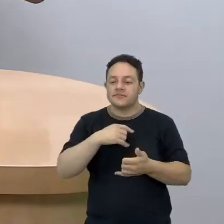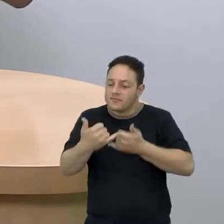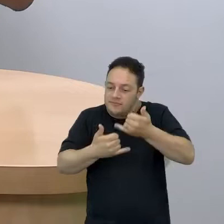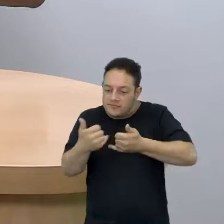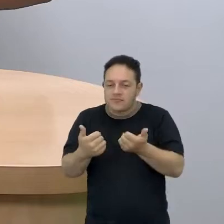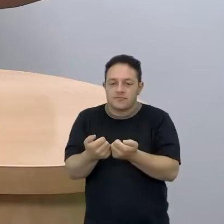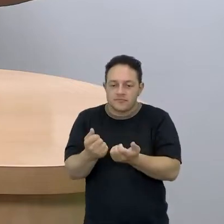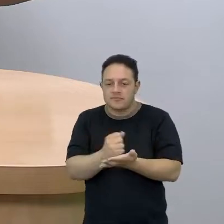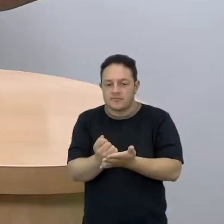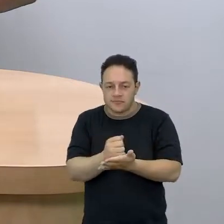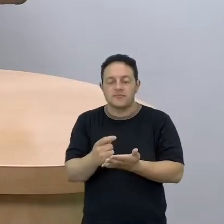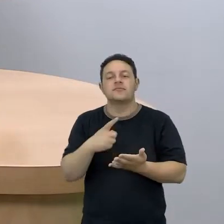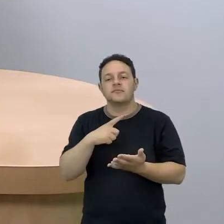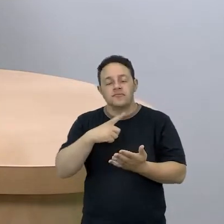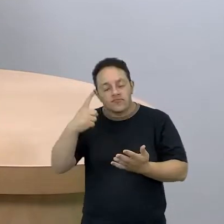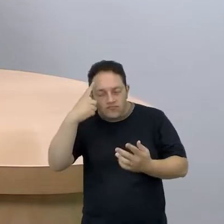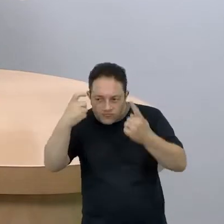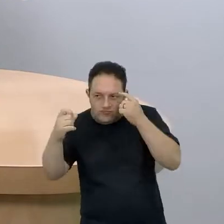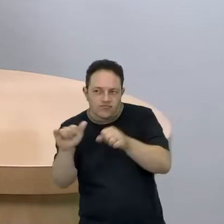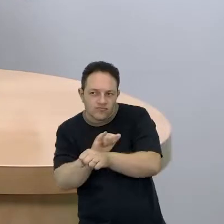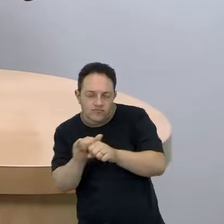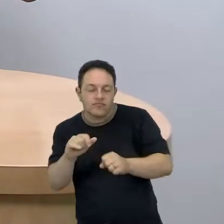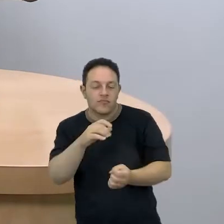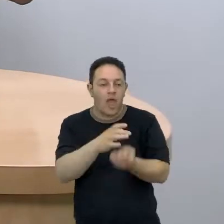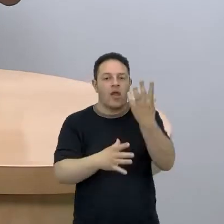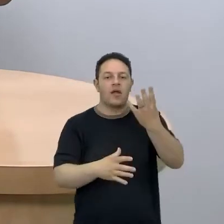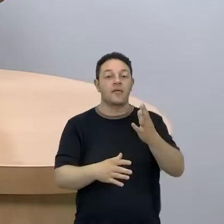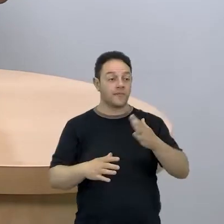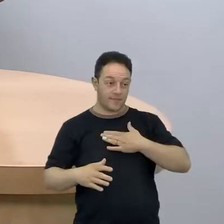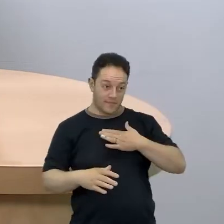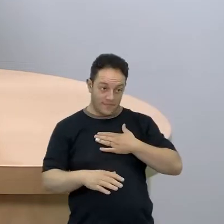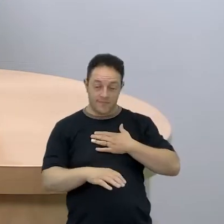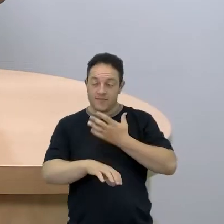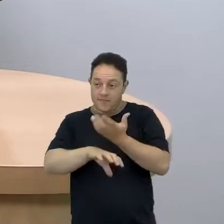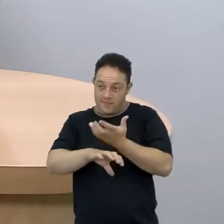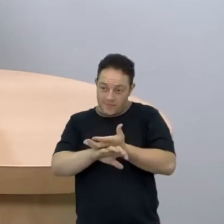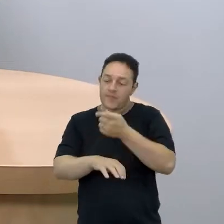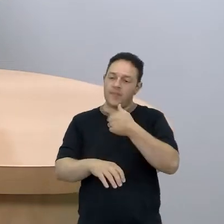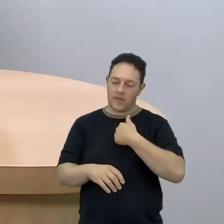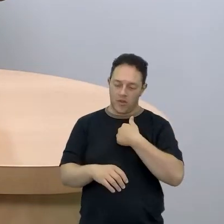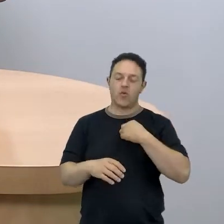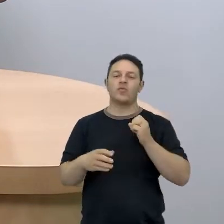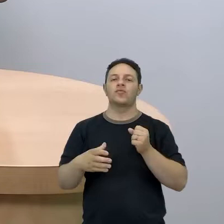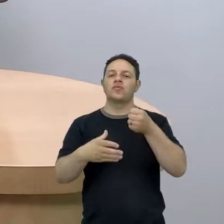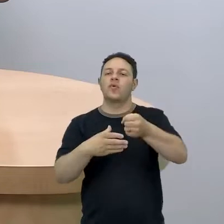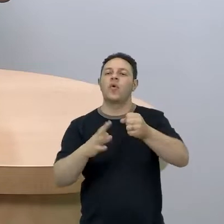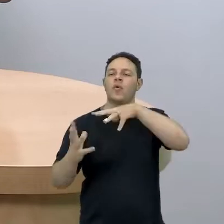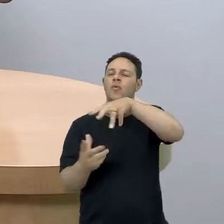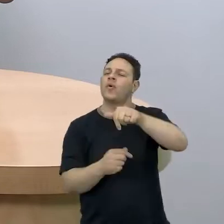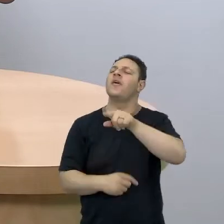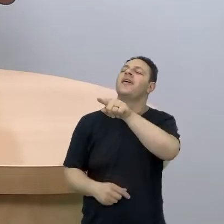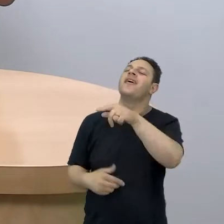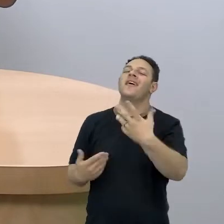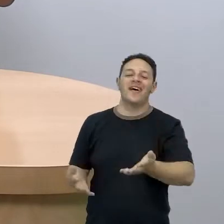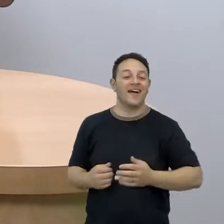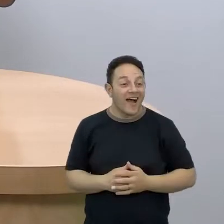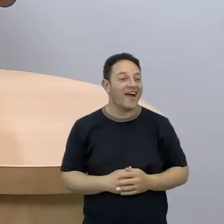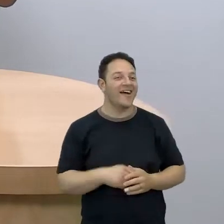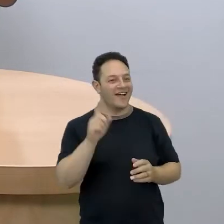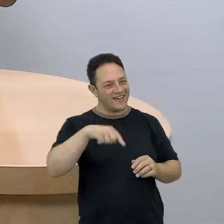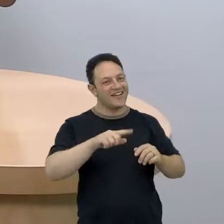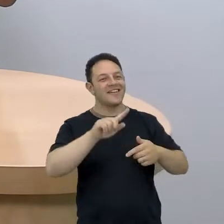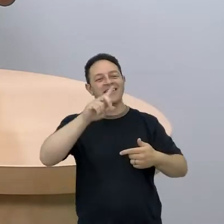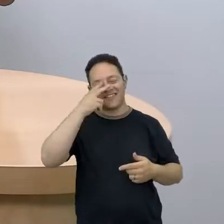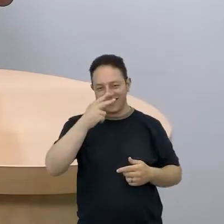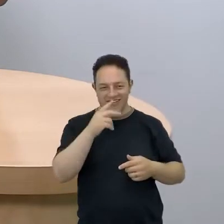estratégia à criação. O meu componente é Conexões Lógicas Eu e o Mundo. O seu é... Ah, meu Deus. Geometria dinâmica. Quase